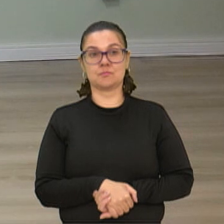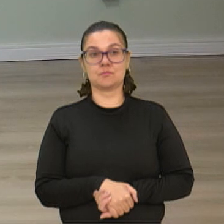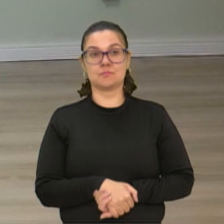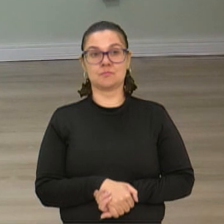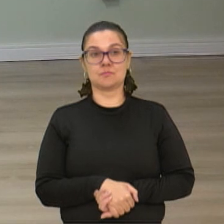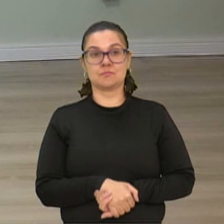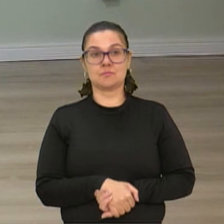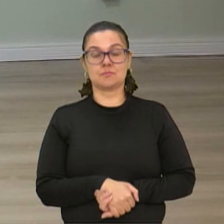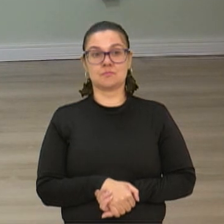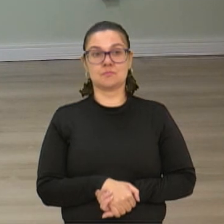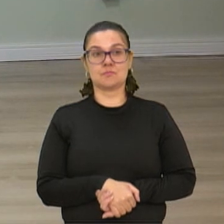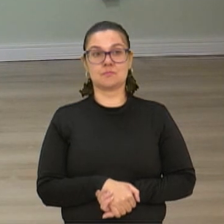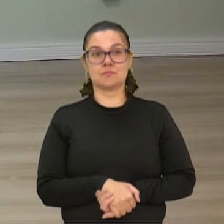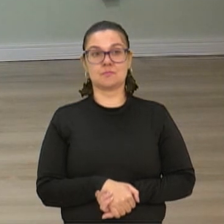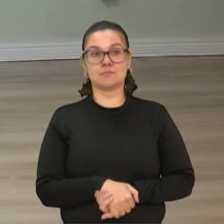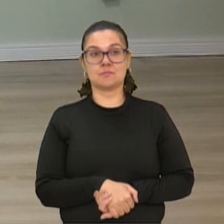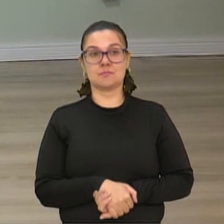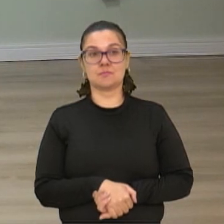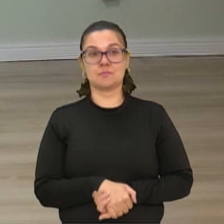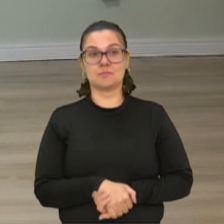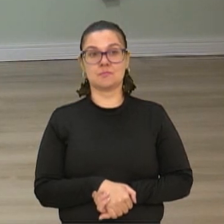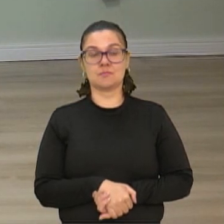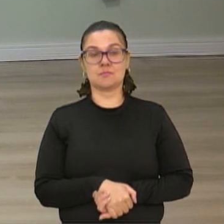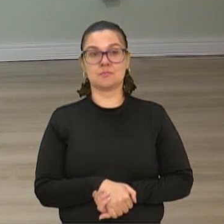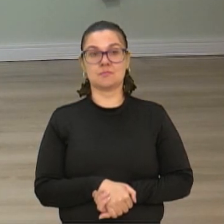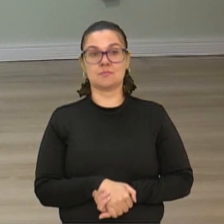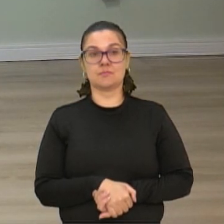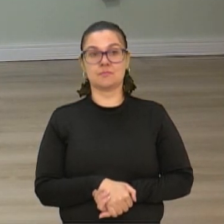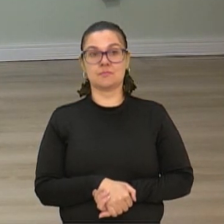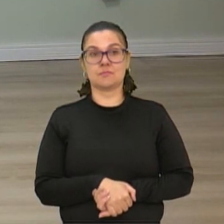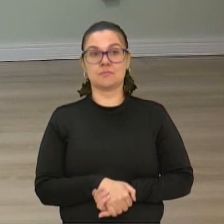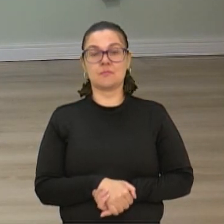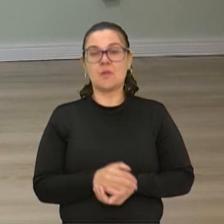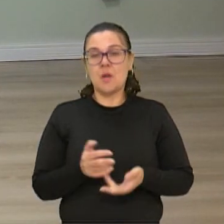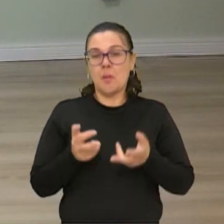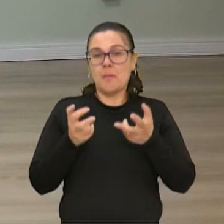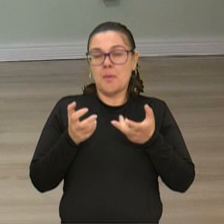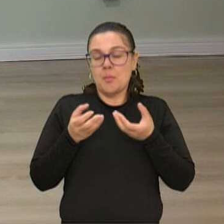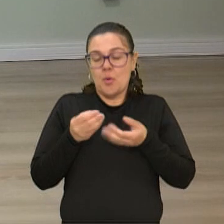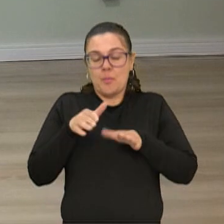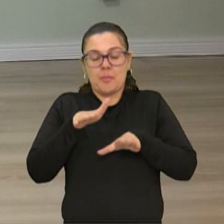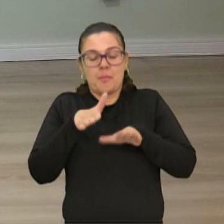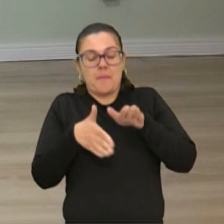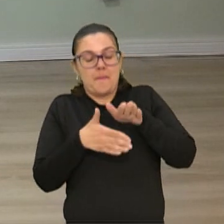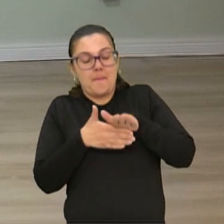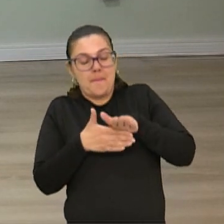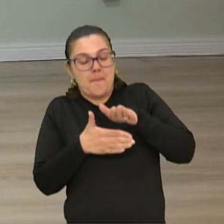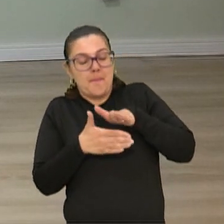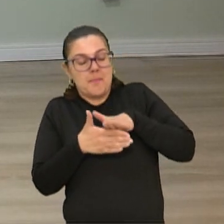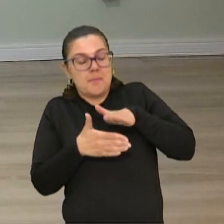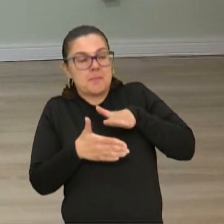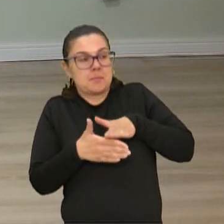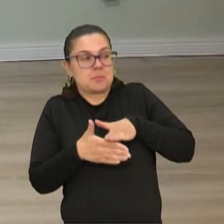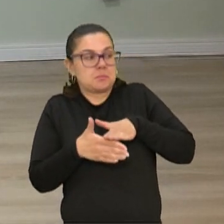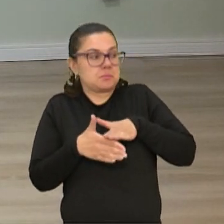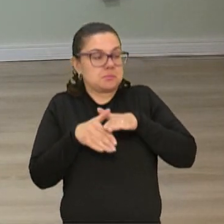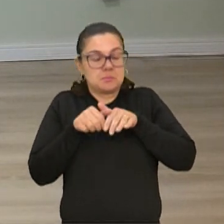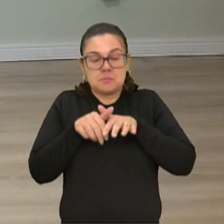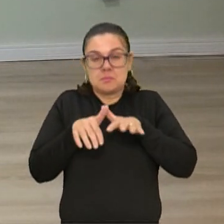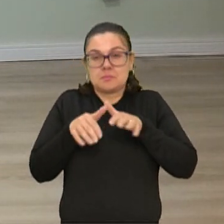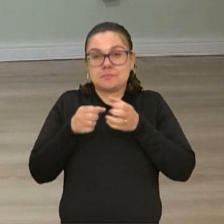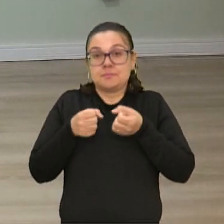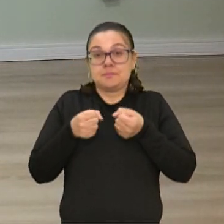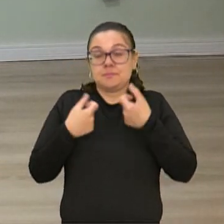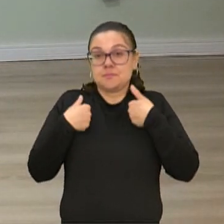Isso. Percebe como que você está pisando no bastão, distribuindo o seu peso do